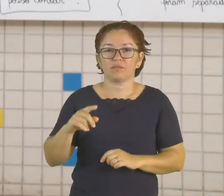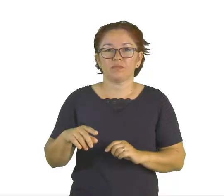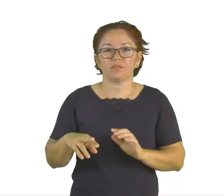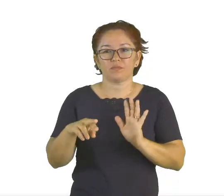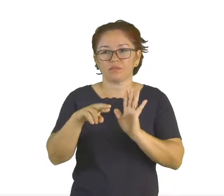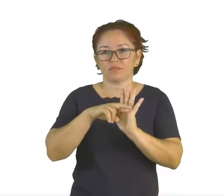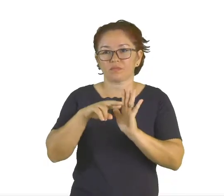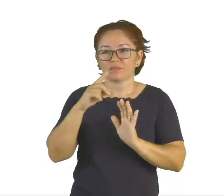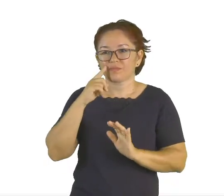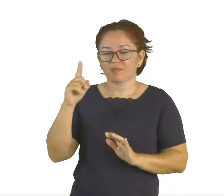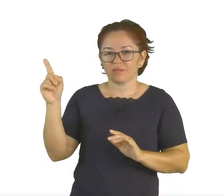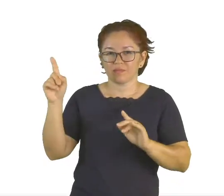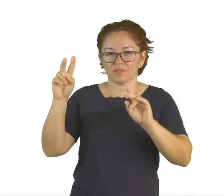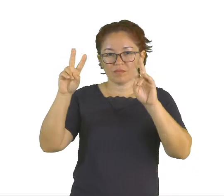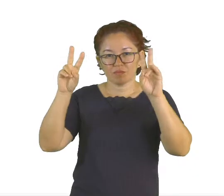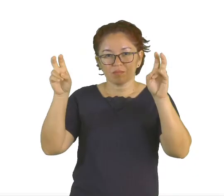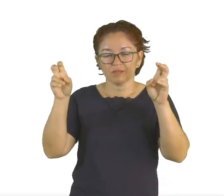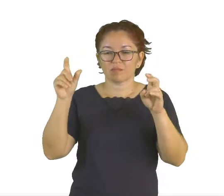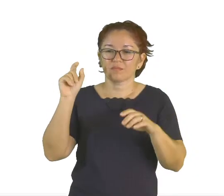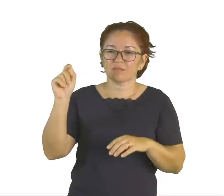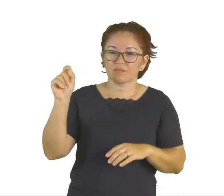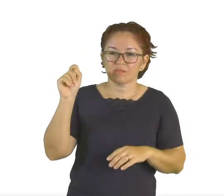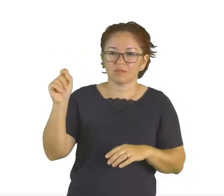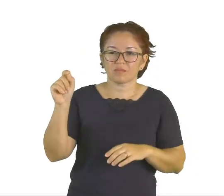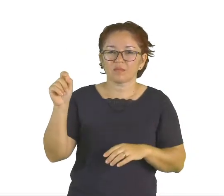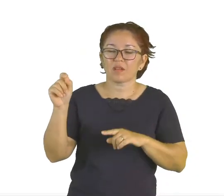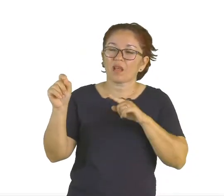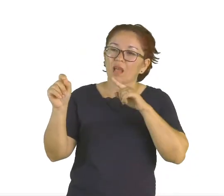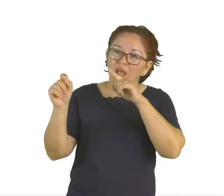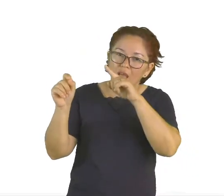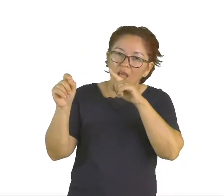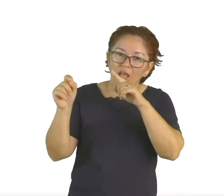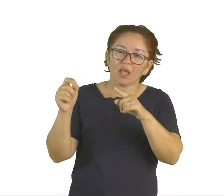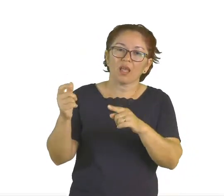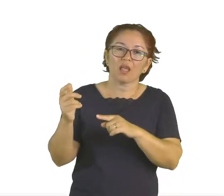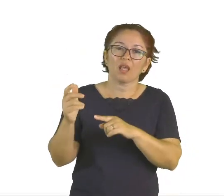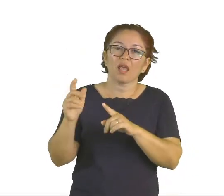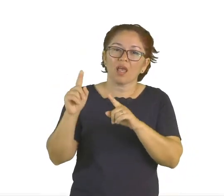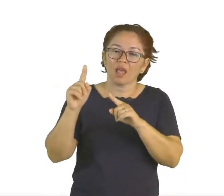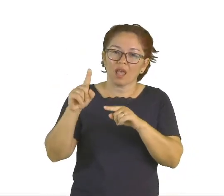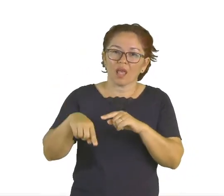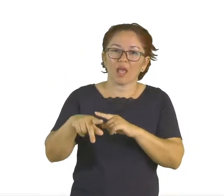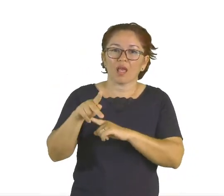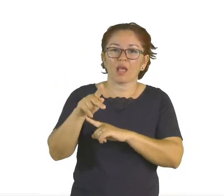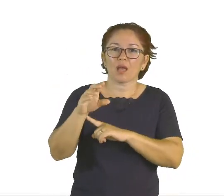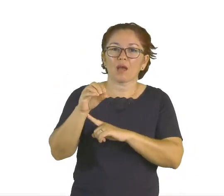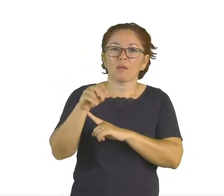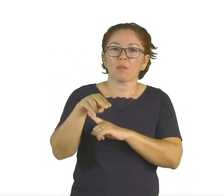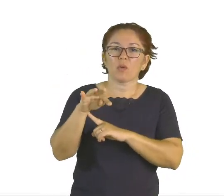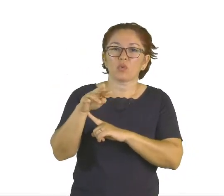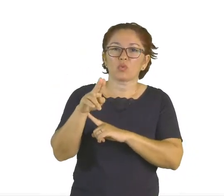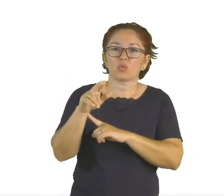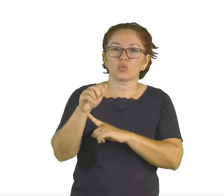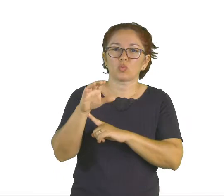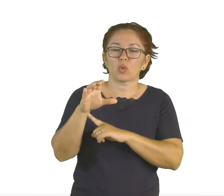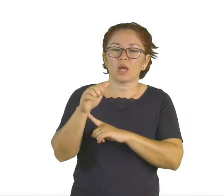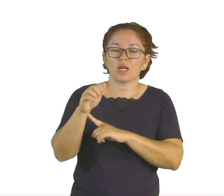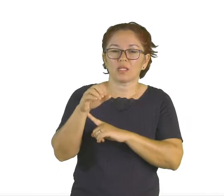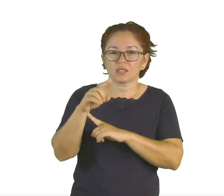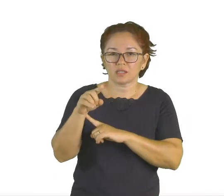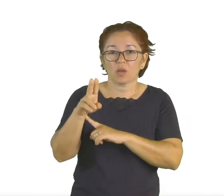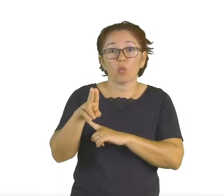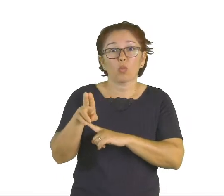Então, trata-se, portanto, de um sinal de pontuação utilizado na produção textual,